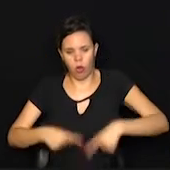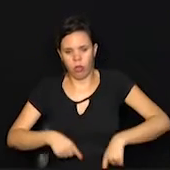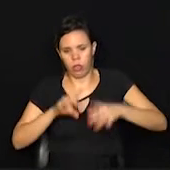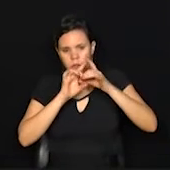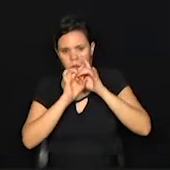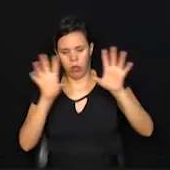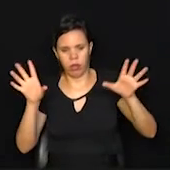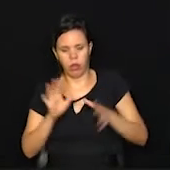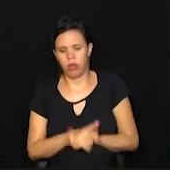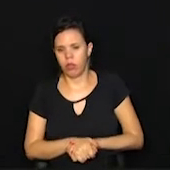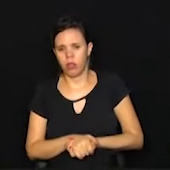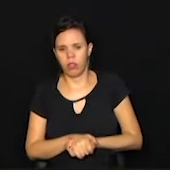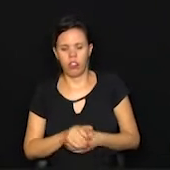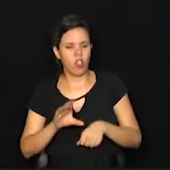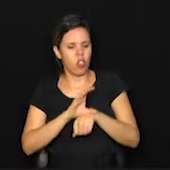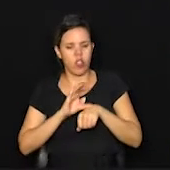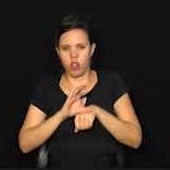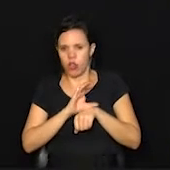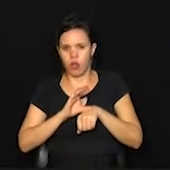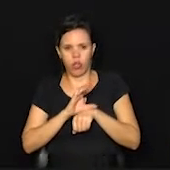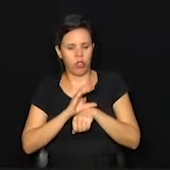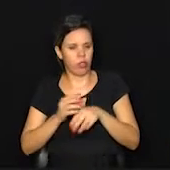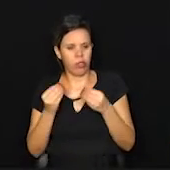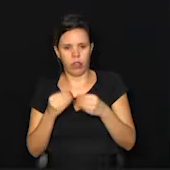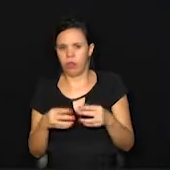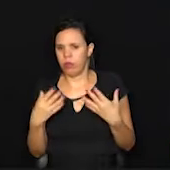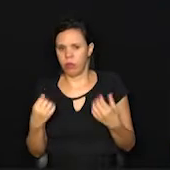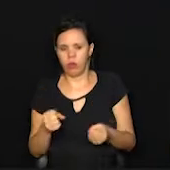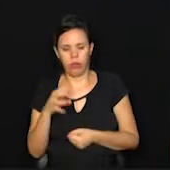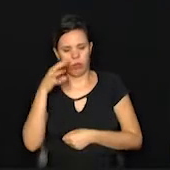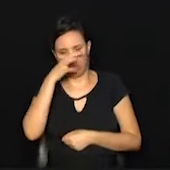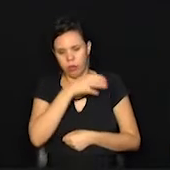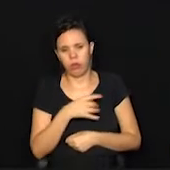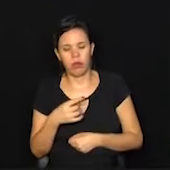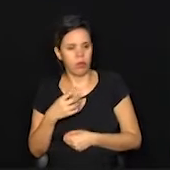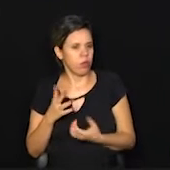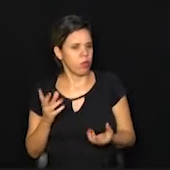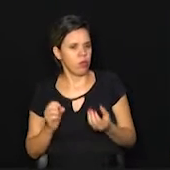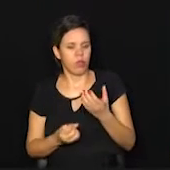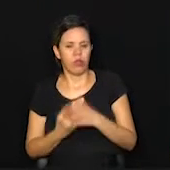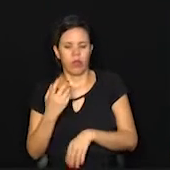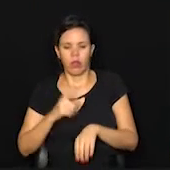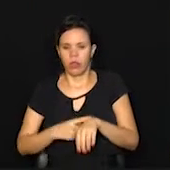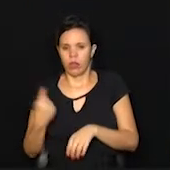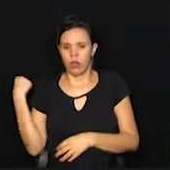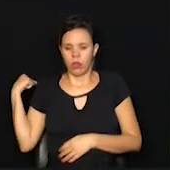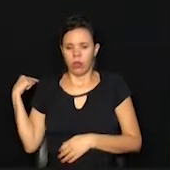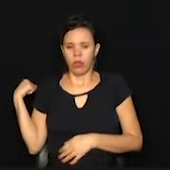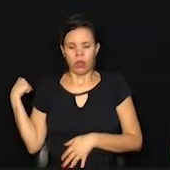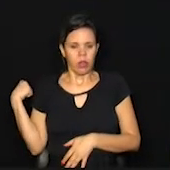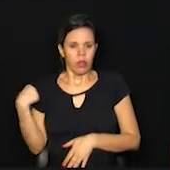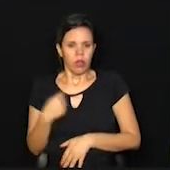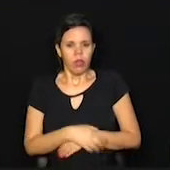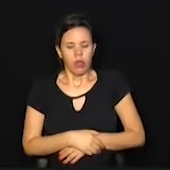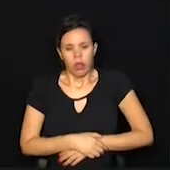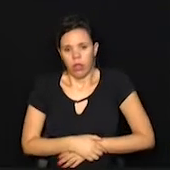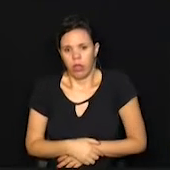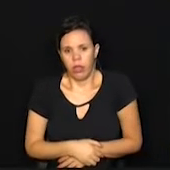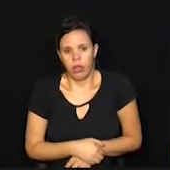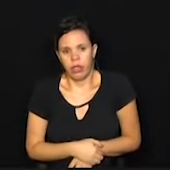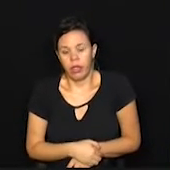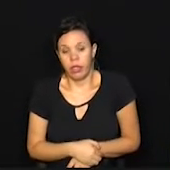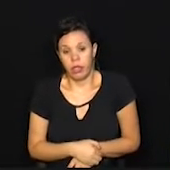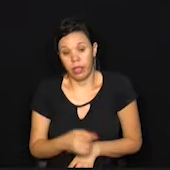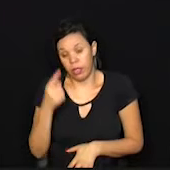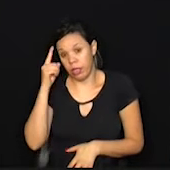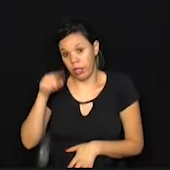tava rasgando a Constituição eu estava investir mais no fundo o que prevaleceu naquele momento foi a